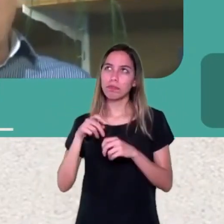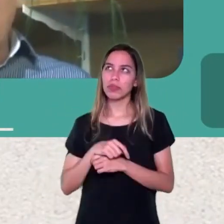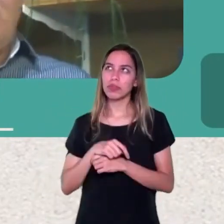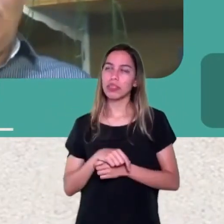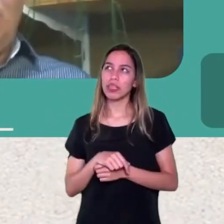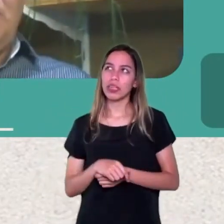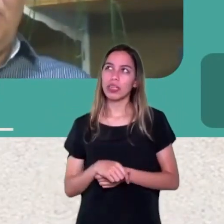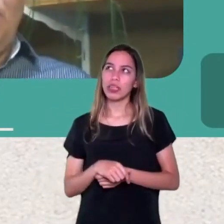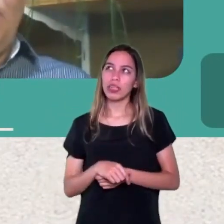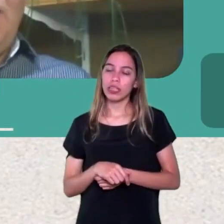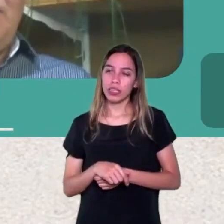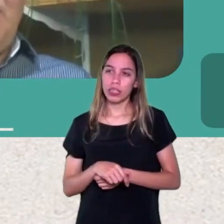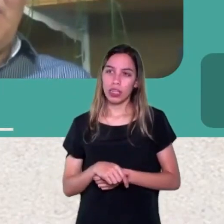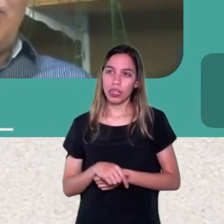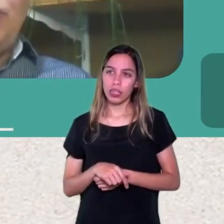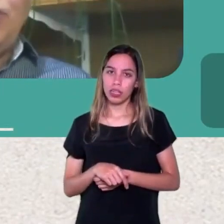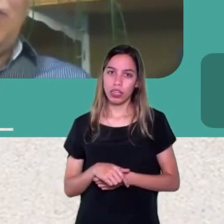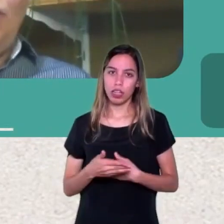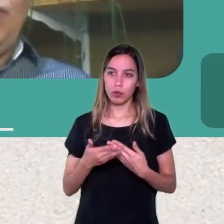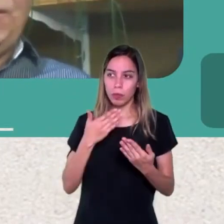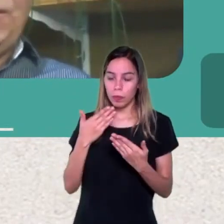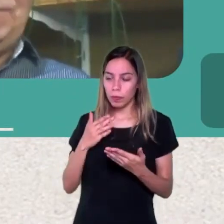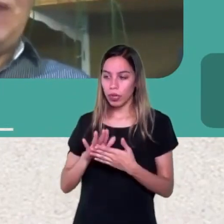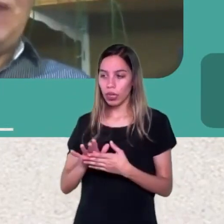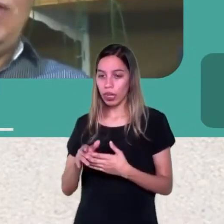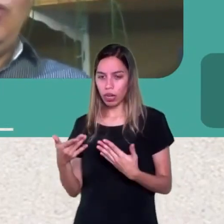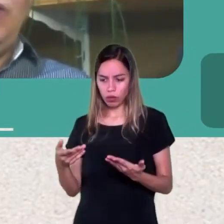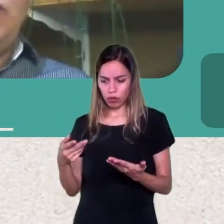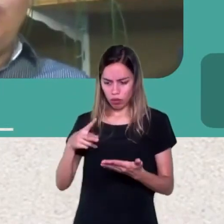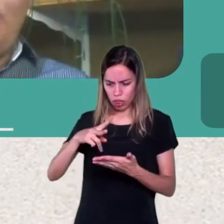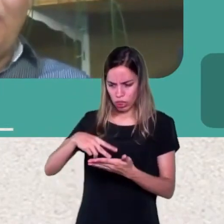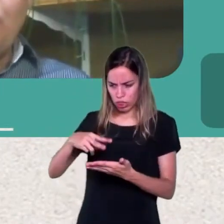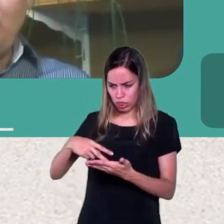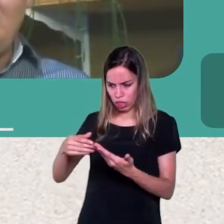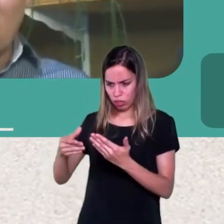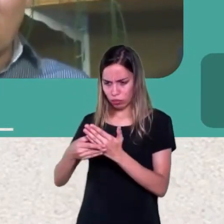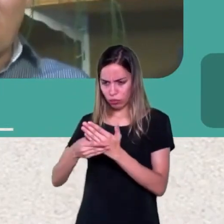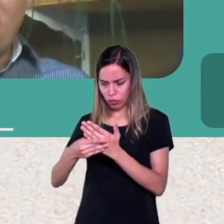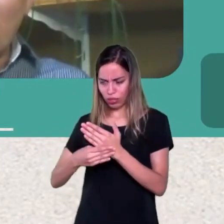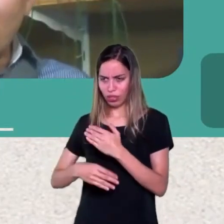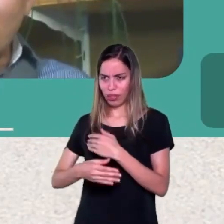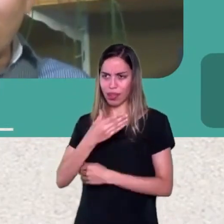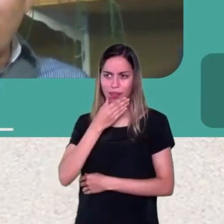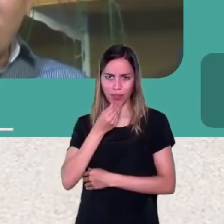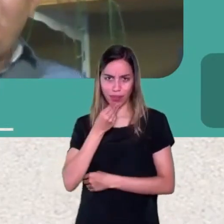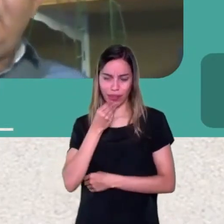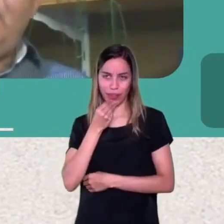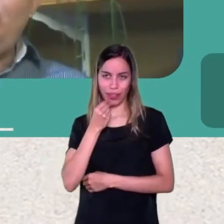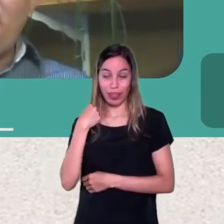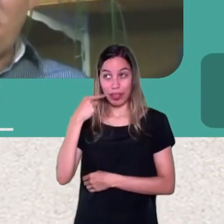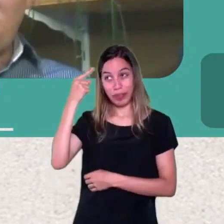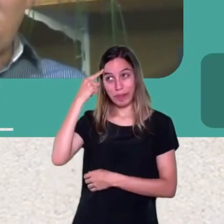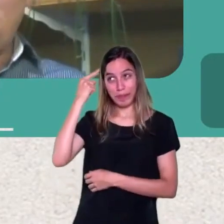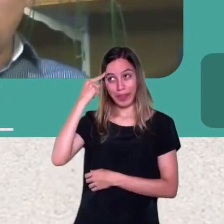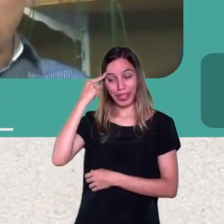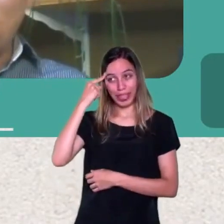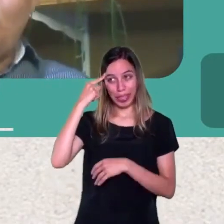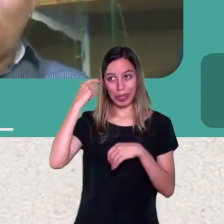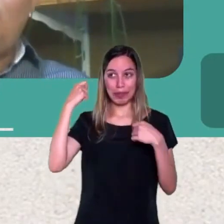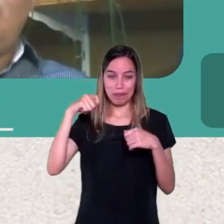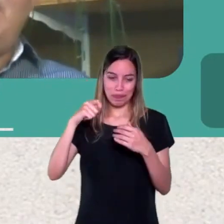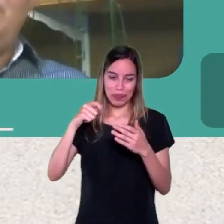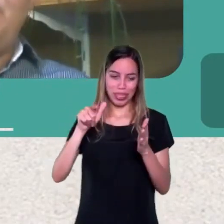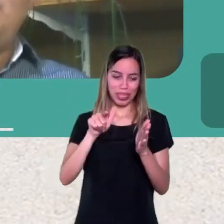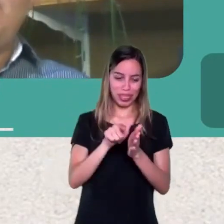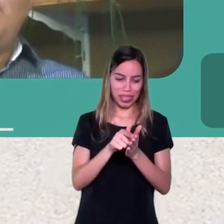a partir agora da leitura do livro do Alberto Vilas, aí eu resolvi renomear a coluna.